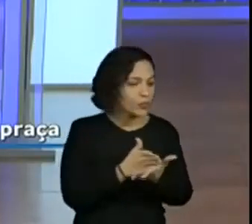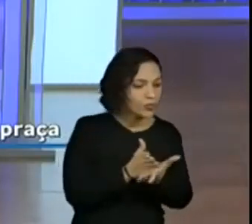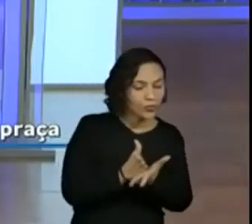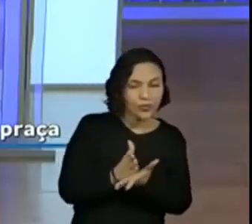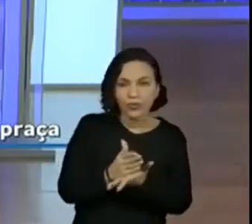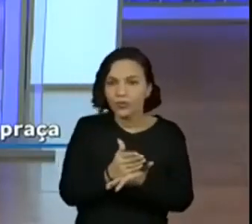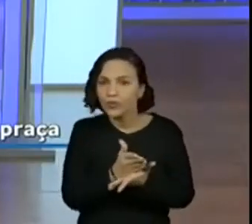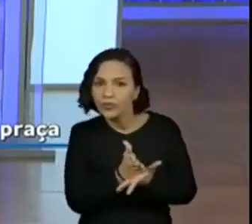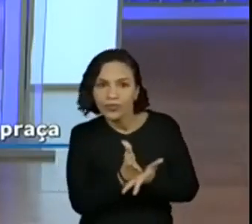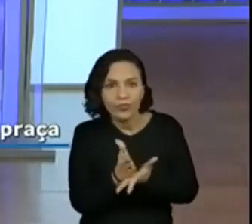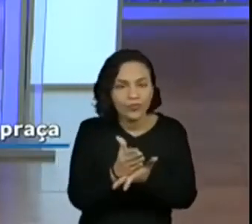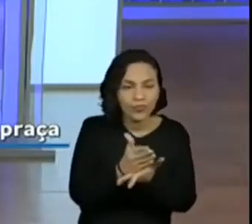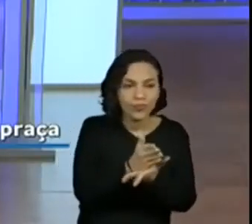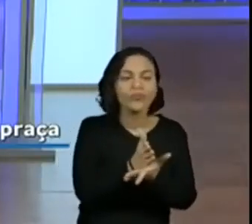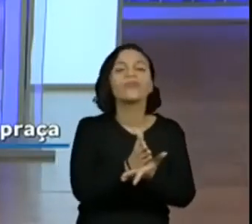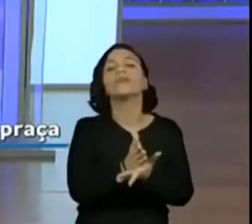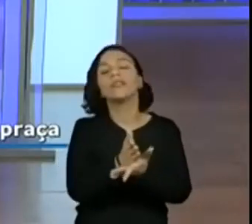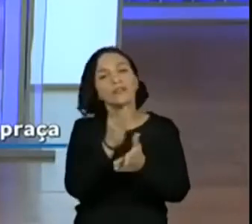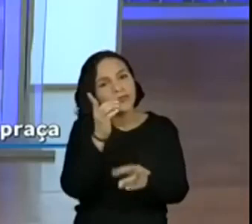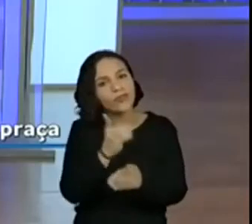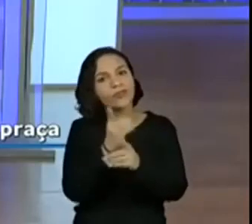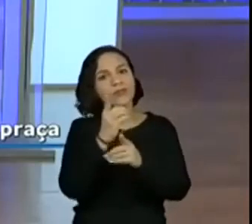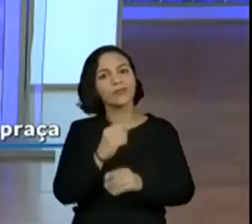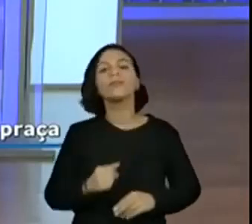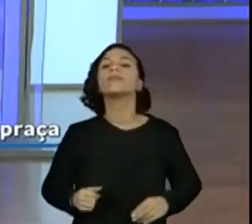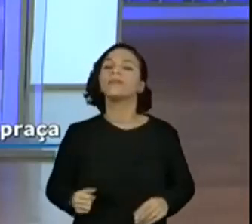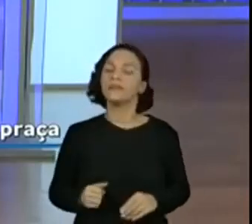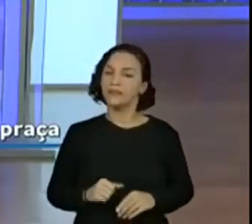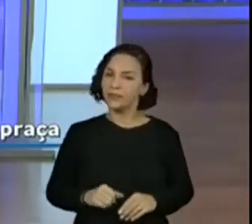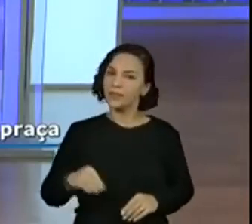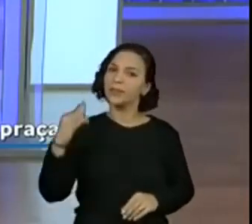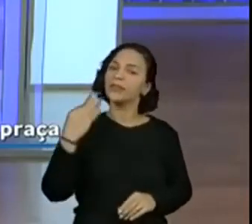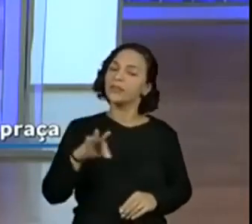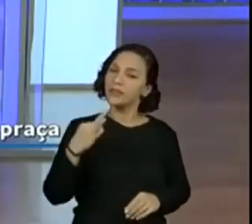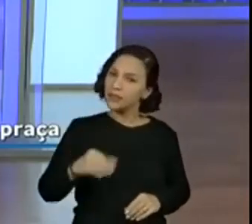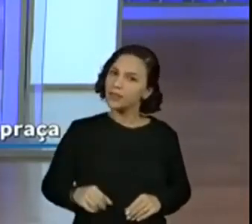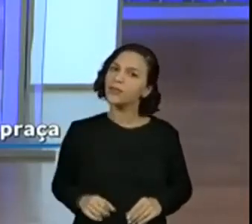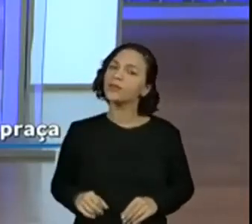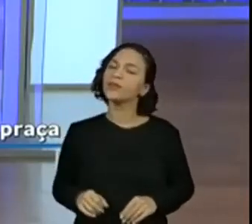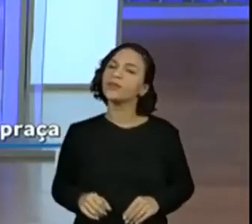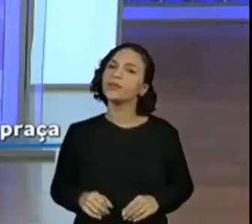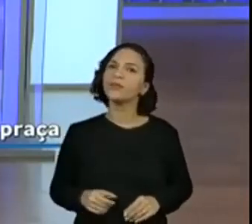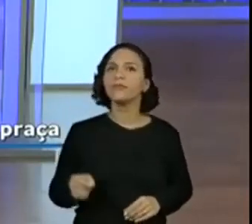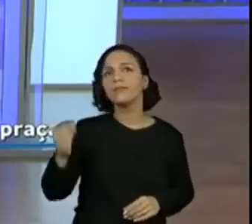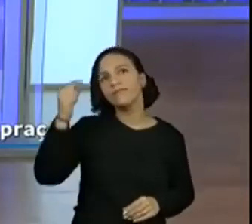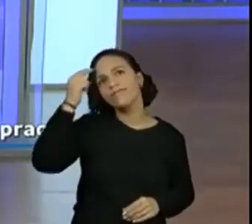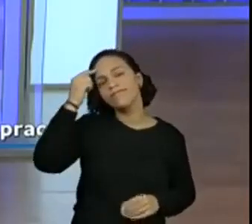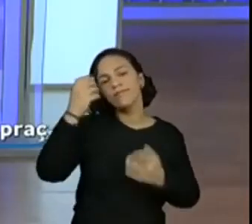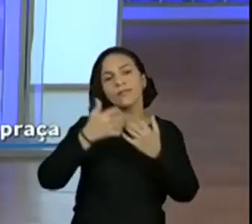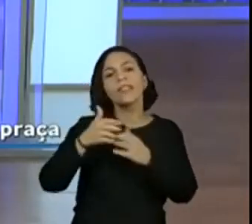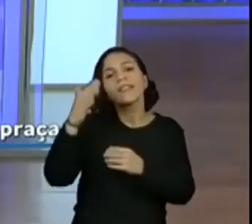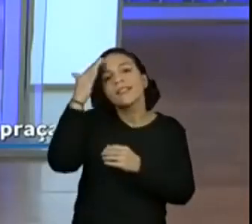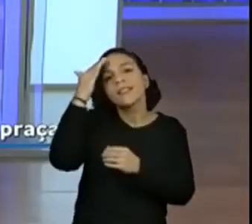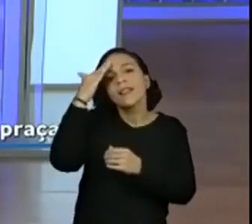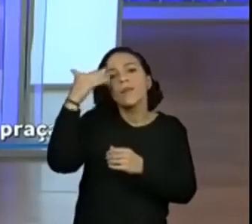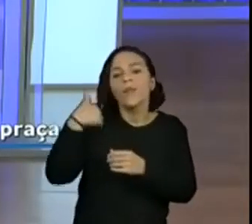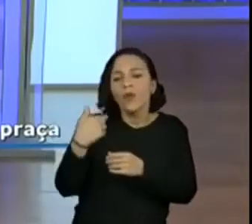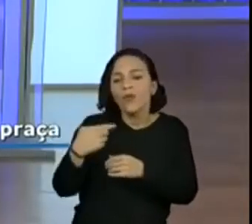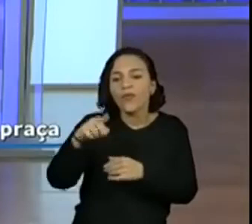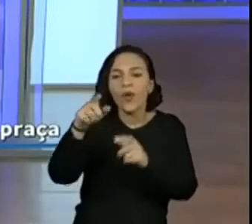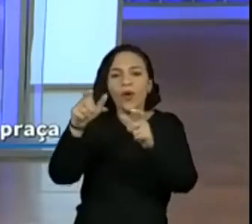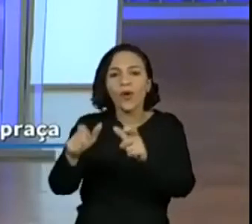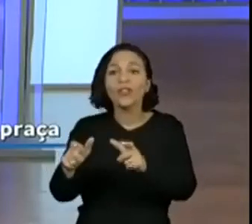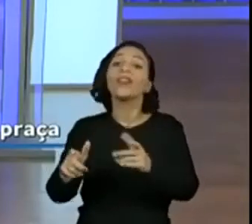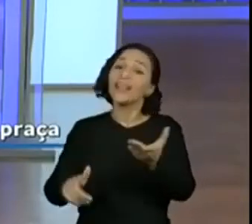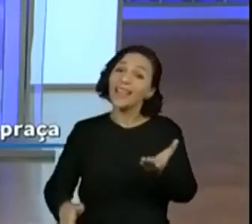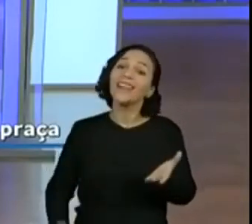preciso me localizar. Sim. Tem vários sentidos isso daí, né? Olha Pensando, só. Saber olha onde ir, a Giovana falou, que bonitinho.